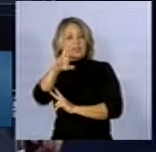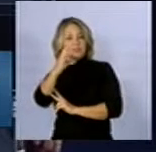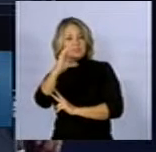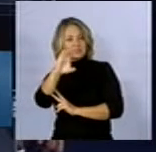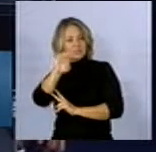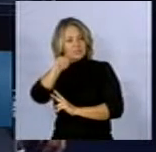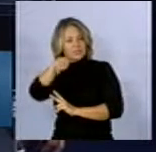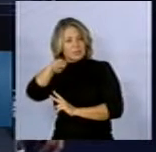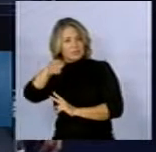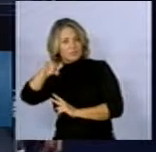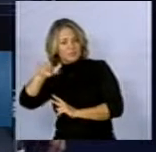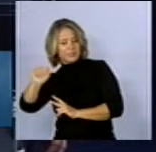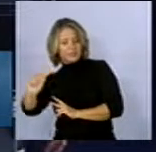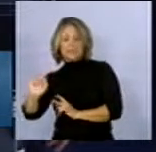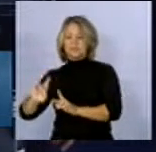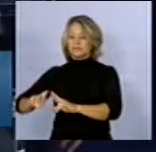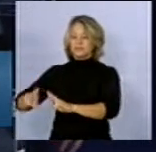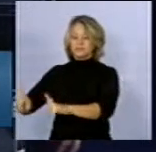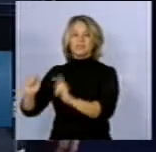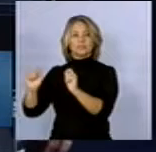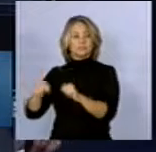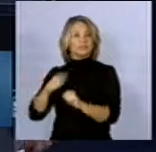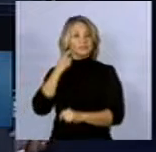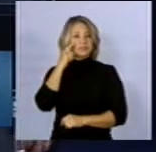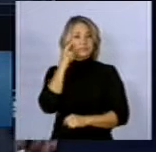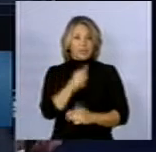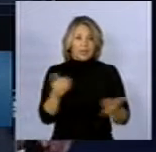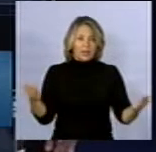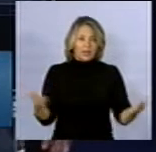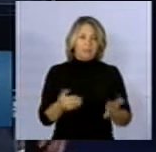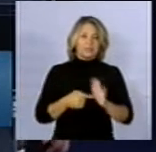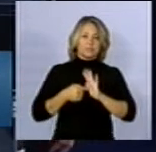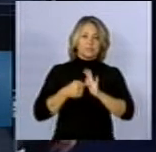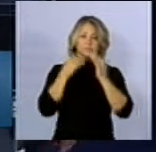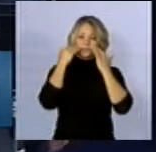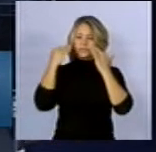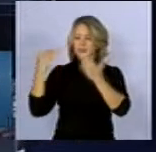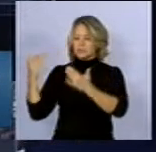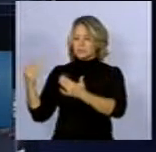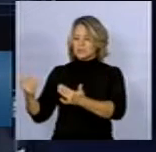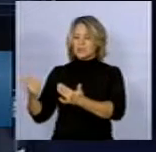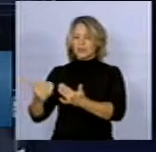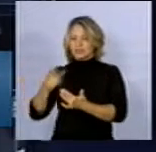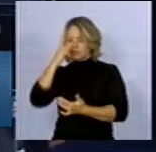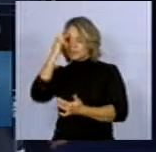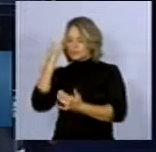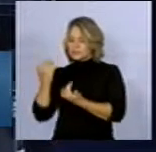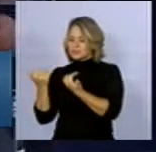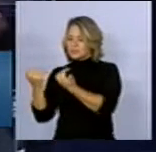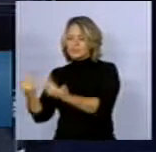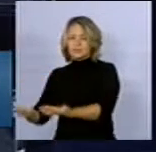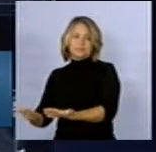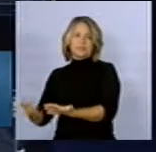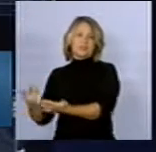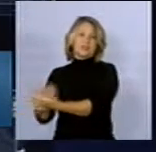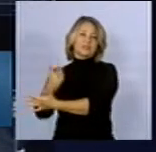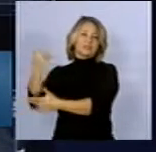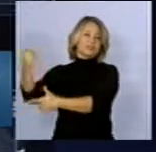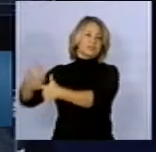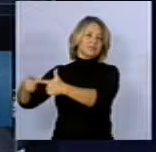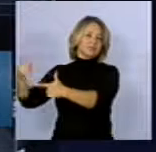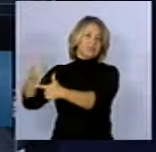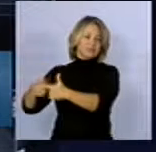completamente diferente, que você pode ver no nível de exposição onde ocorreram esses efeitos.